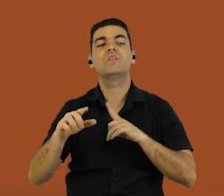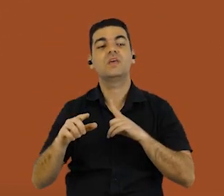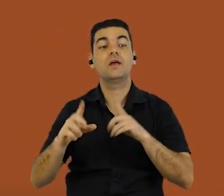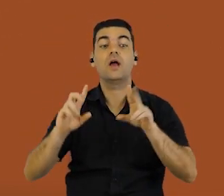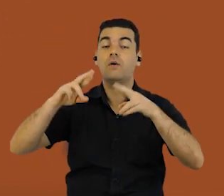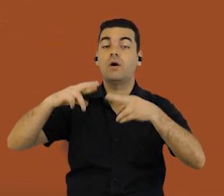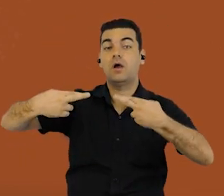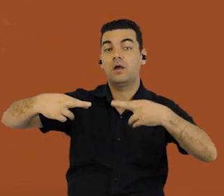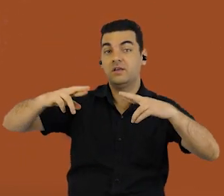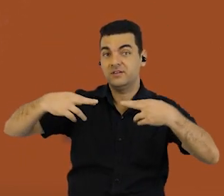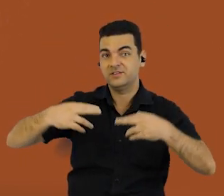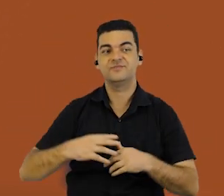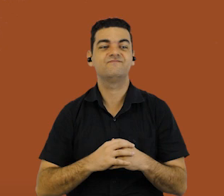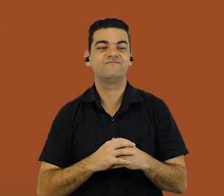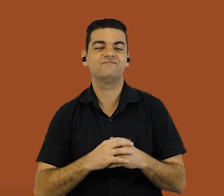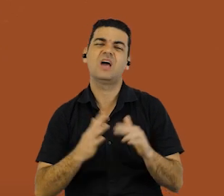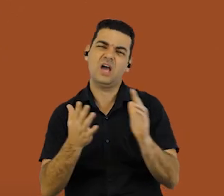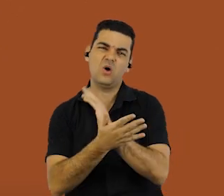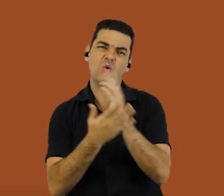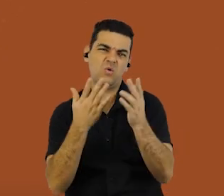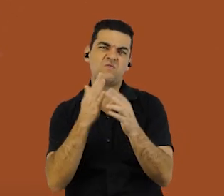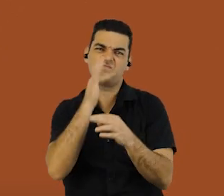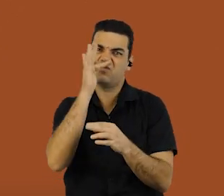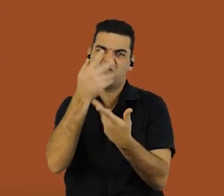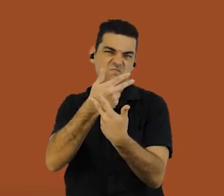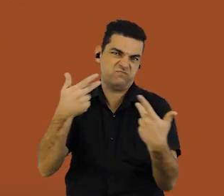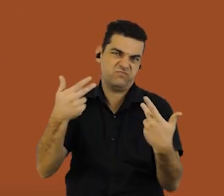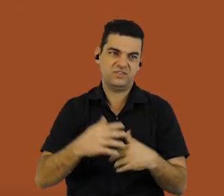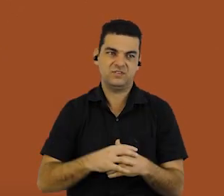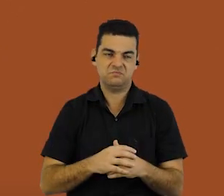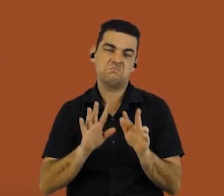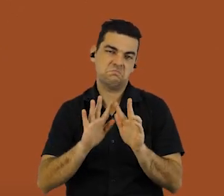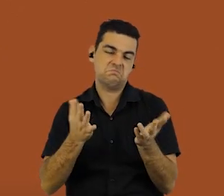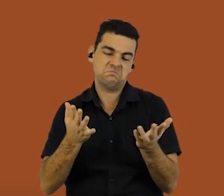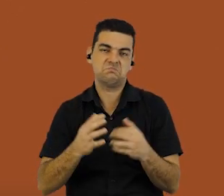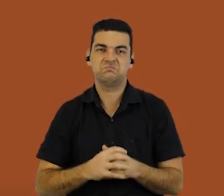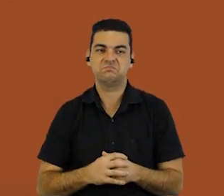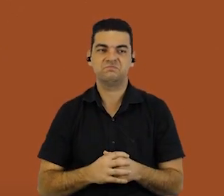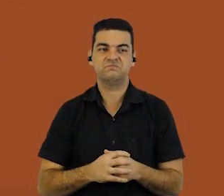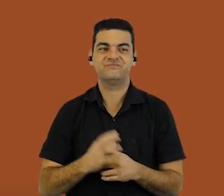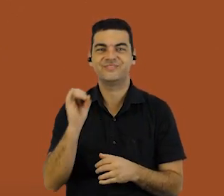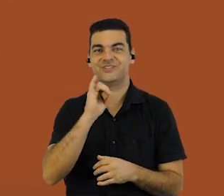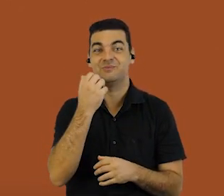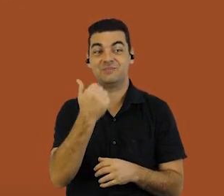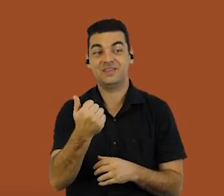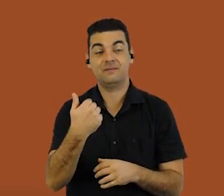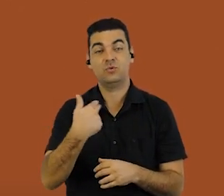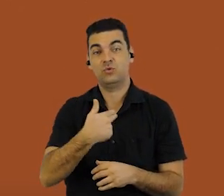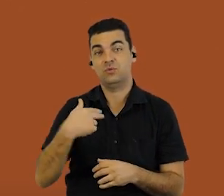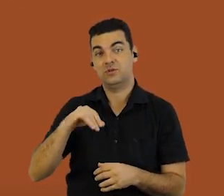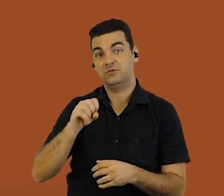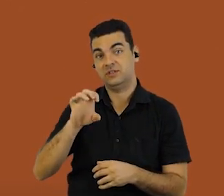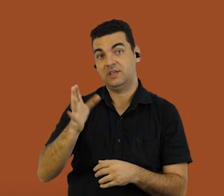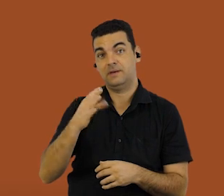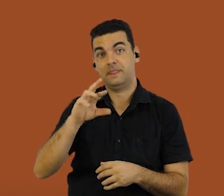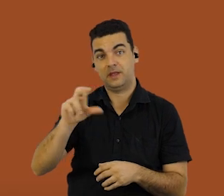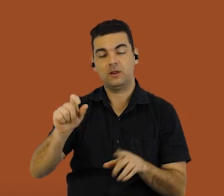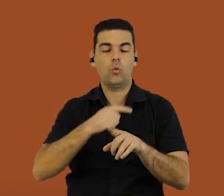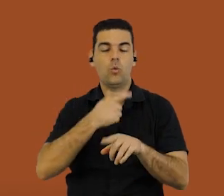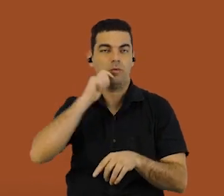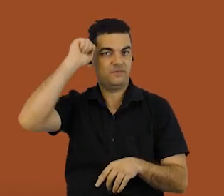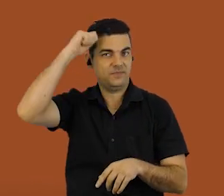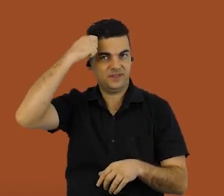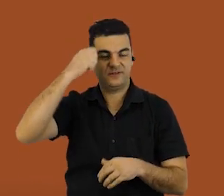uma rede, tem algumas plantas, e basicamente é isso. Olá, eu sou José Carlos, homem